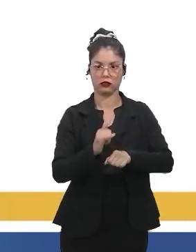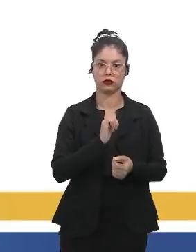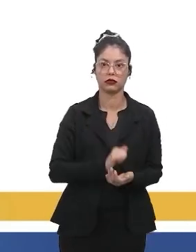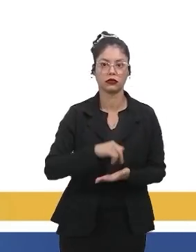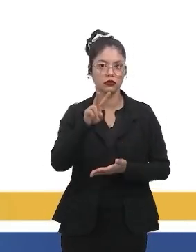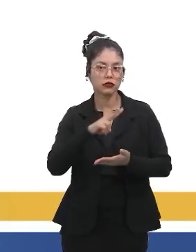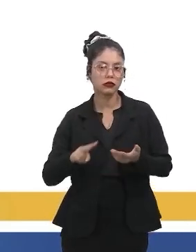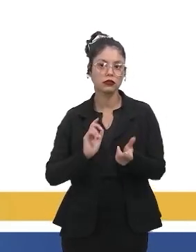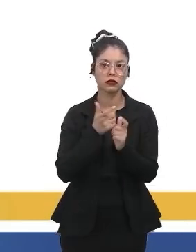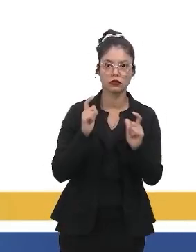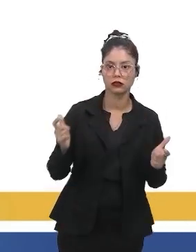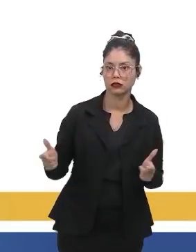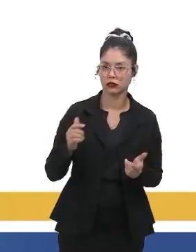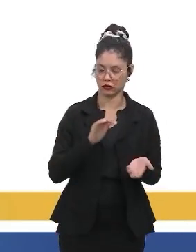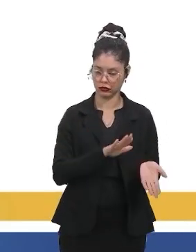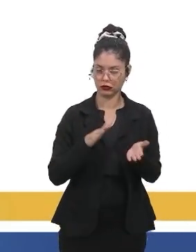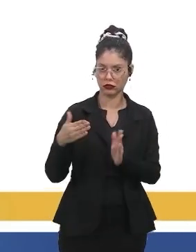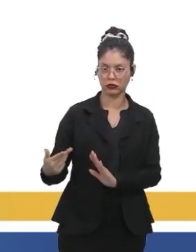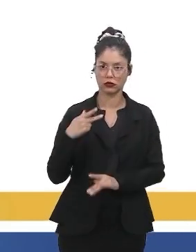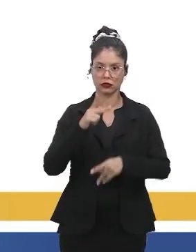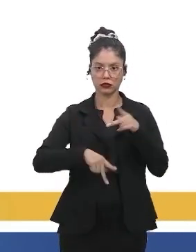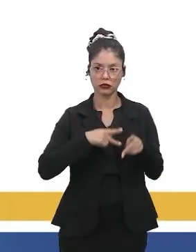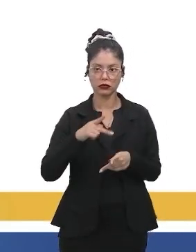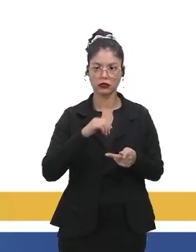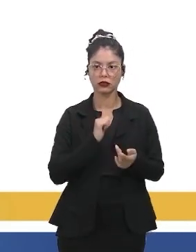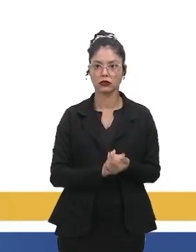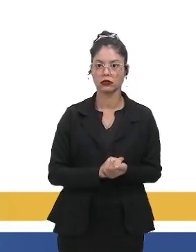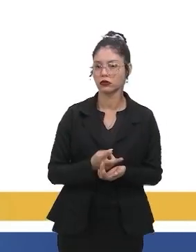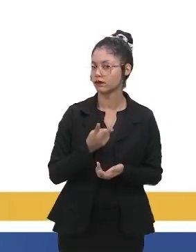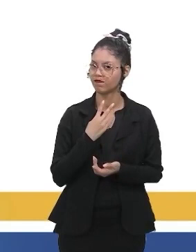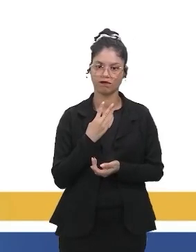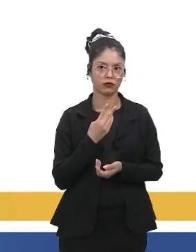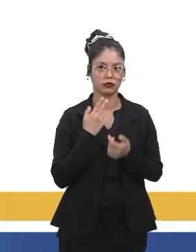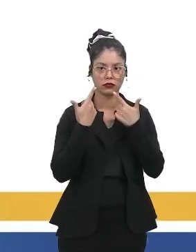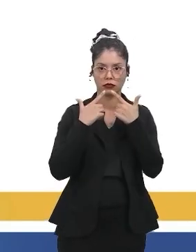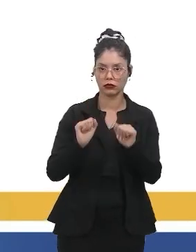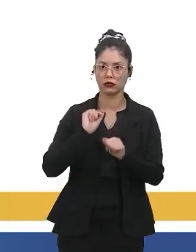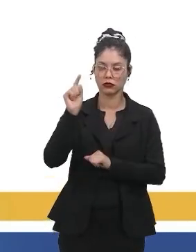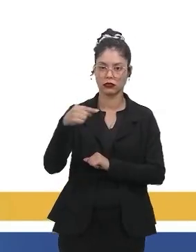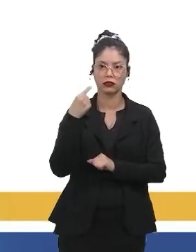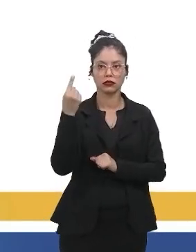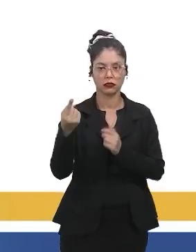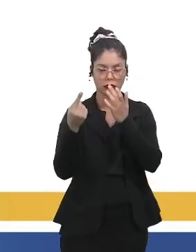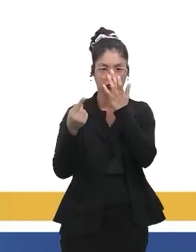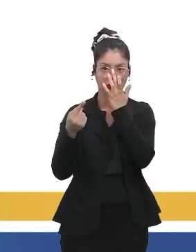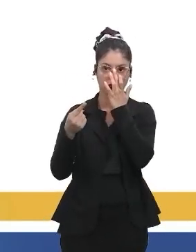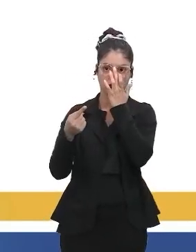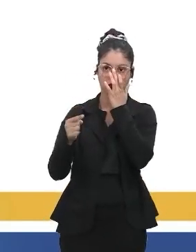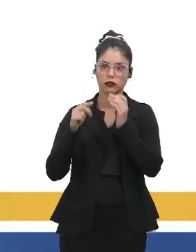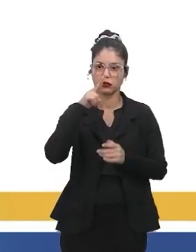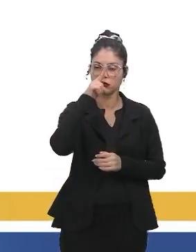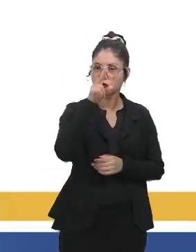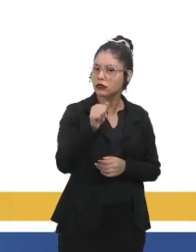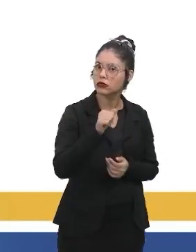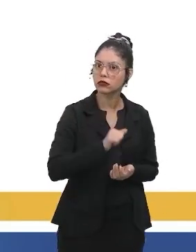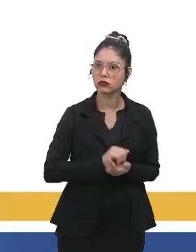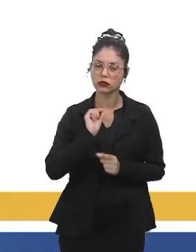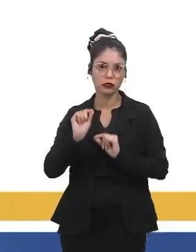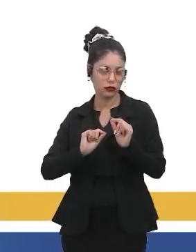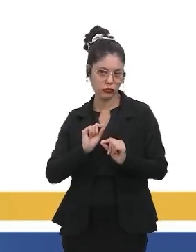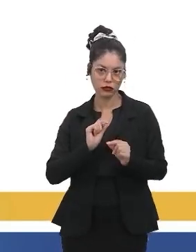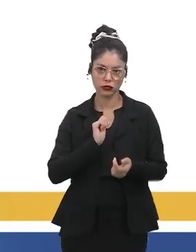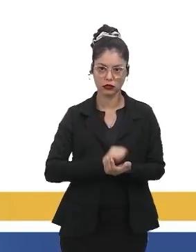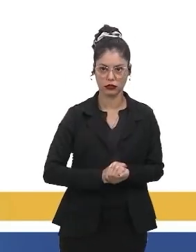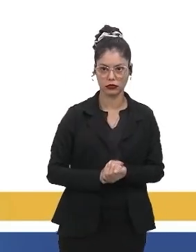para convencer o leitor de que uma grande parcela da população não compreende a linguagem daqueles que detêm o